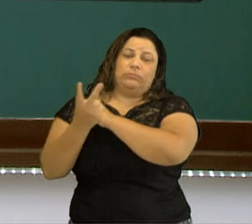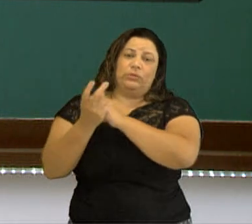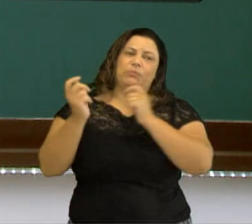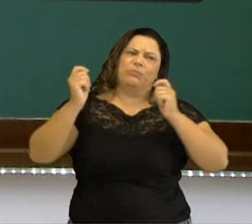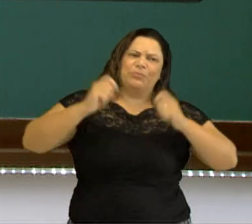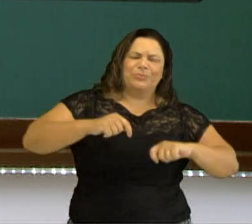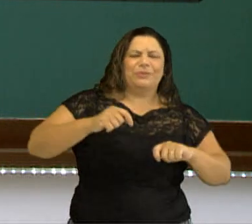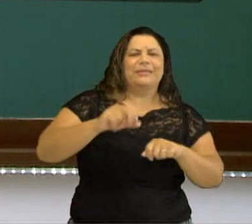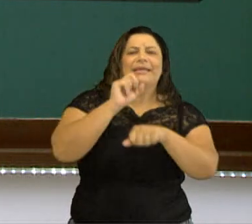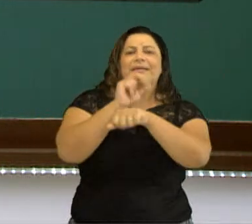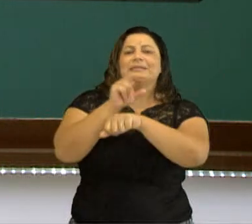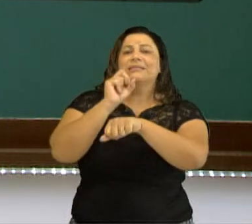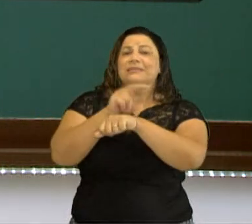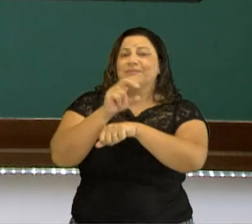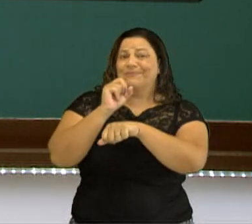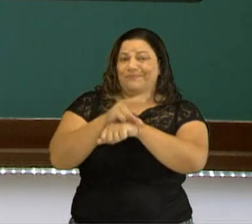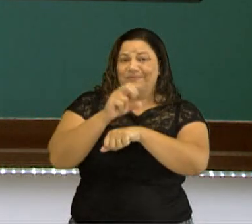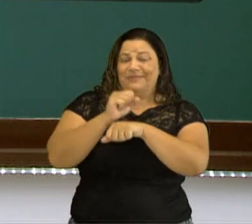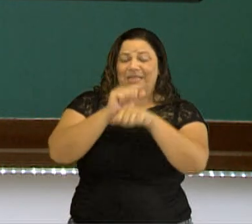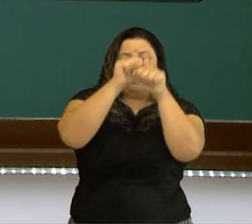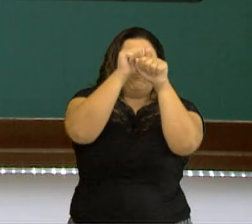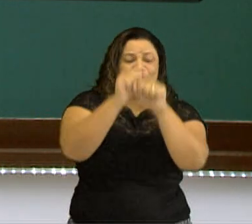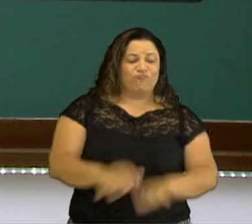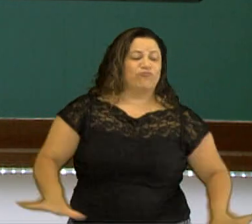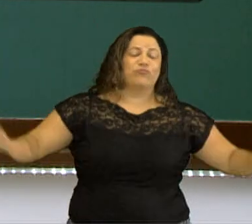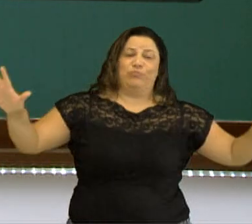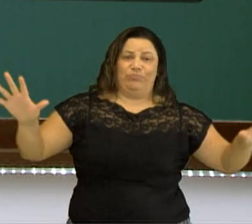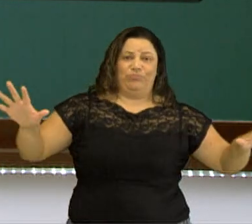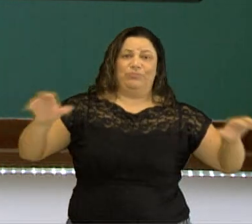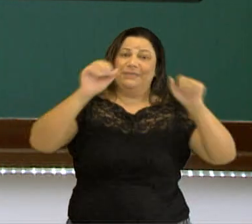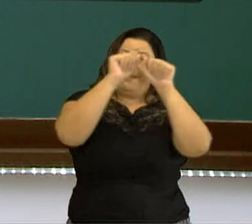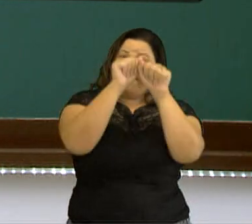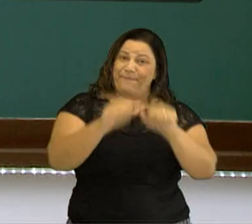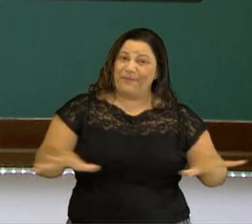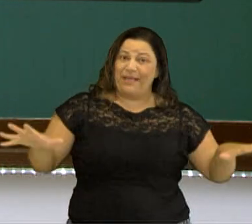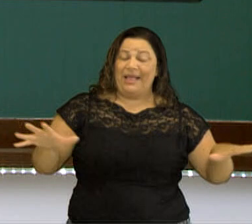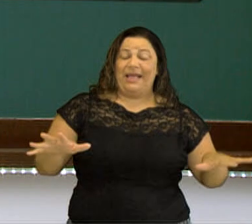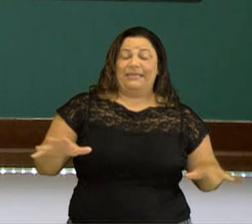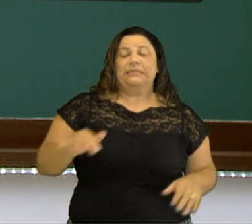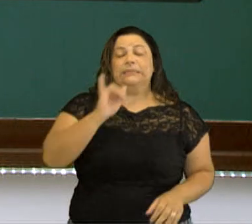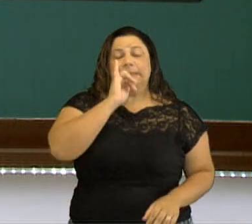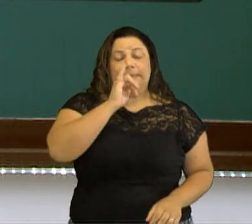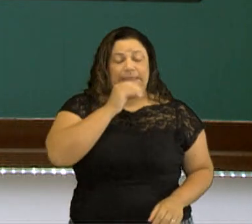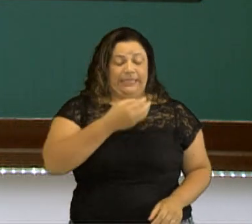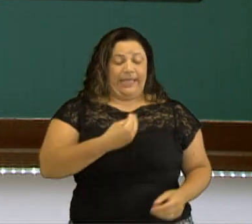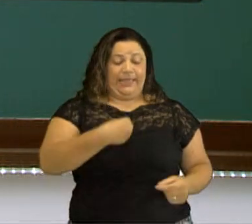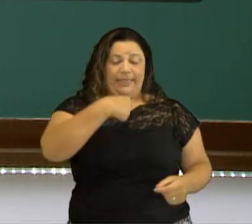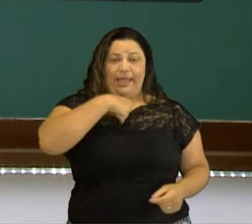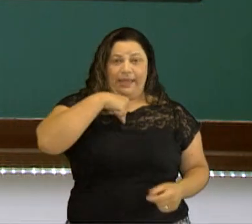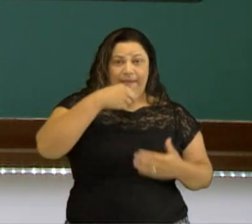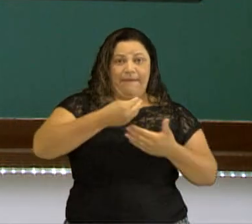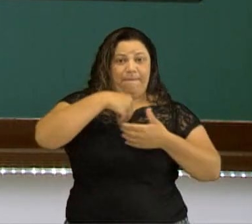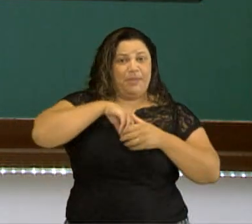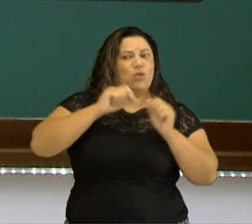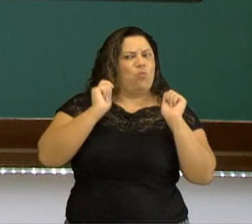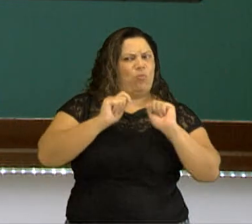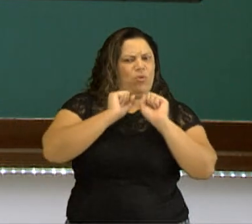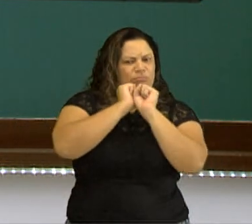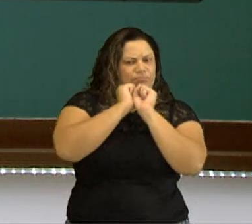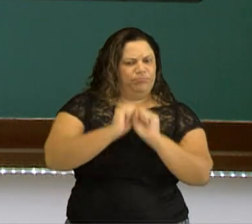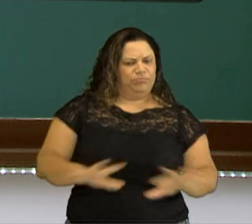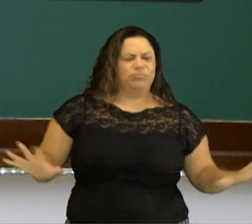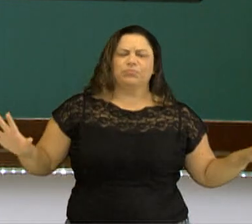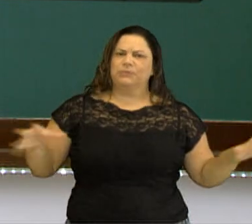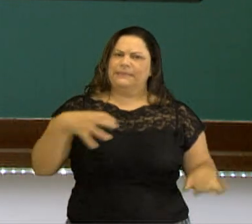porque esse vírus ele é altamente transmissível. Então, ele está aqui em mim agora, eu posso transmitir para muitas pessoas, sem